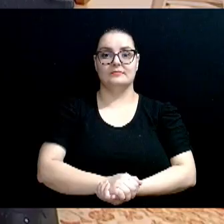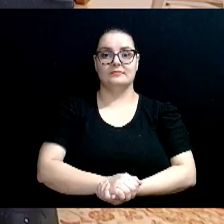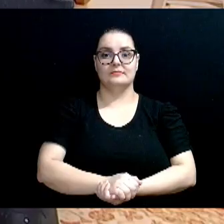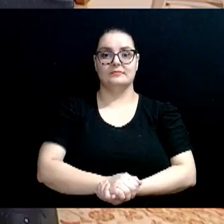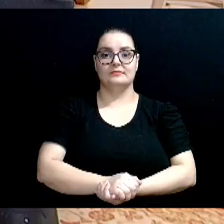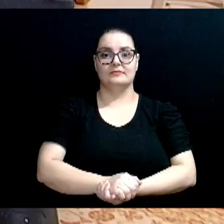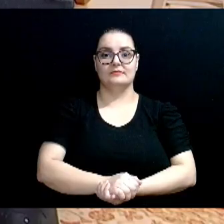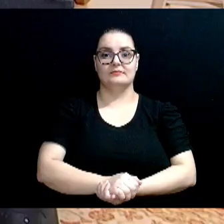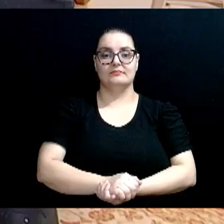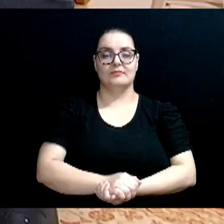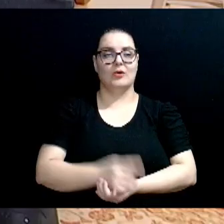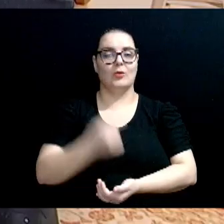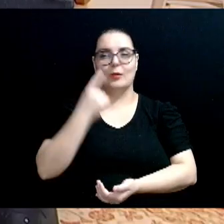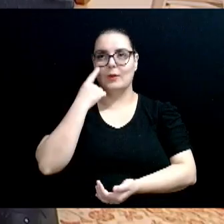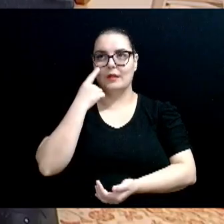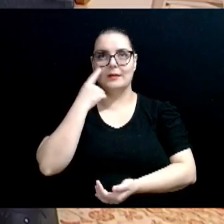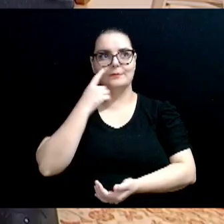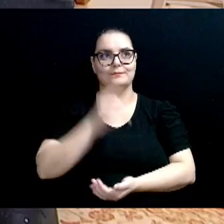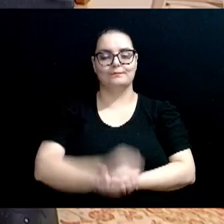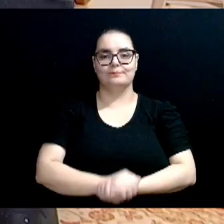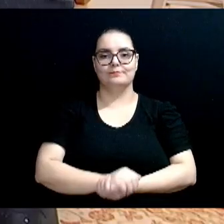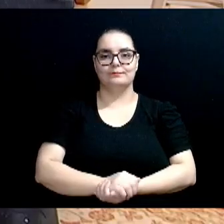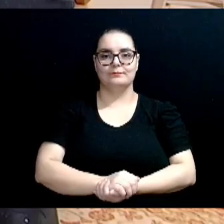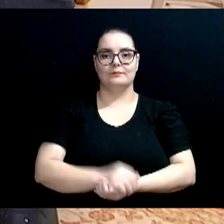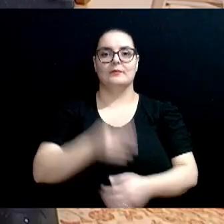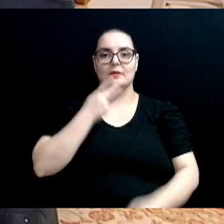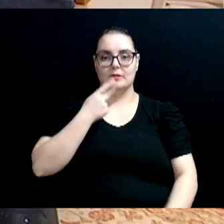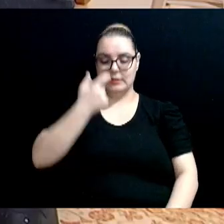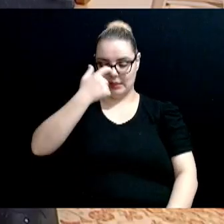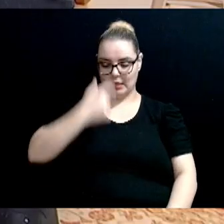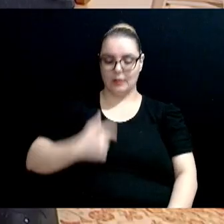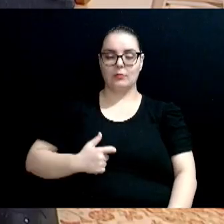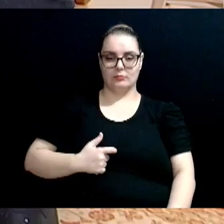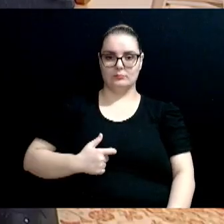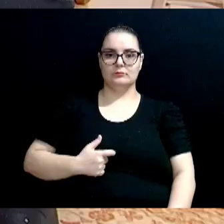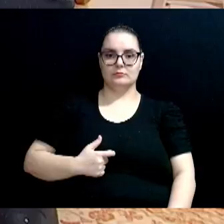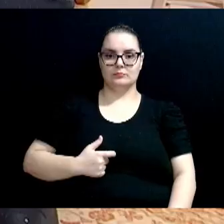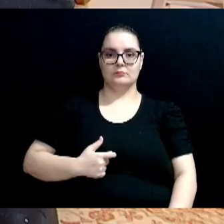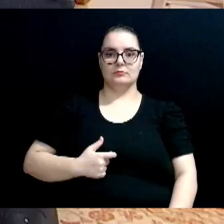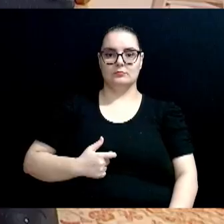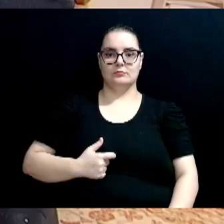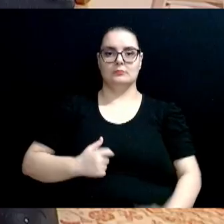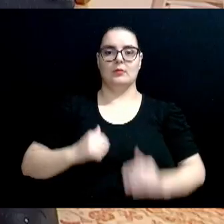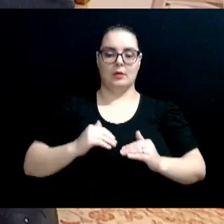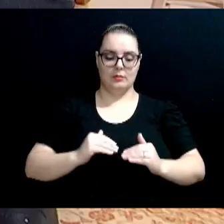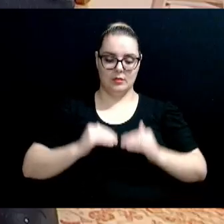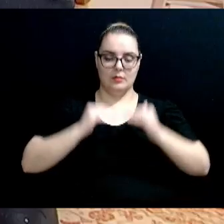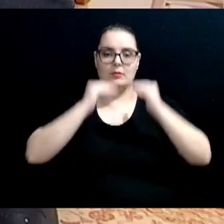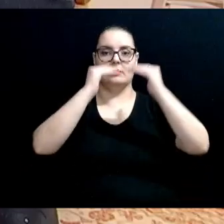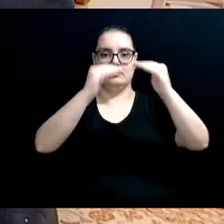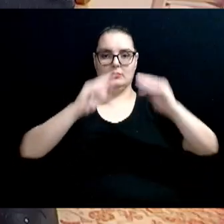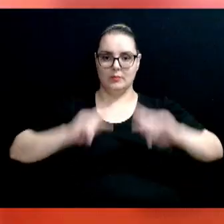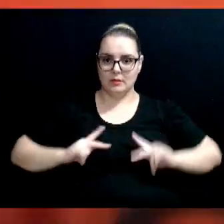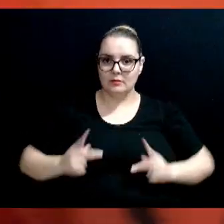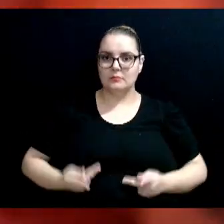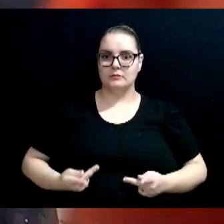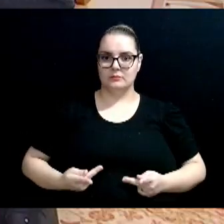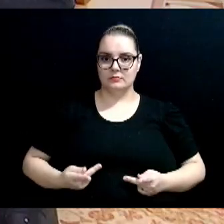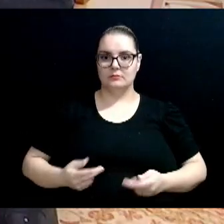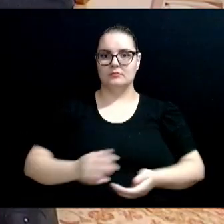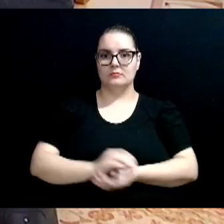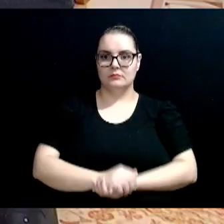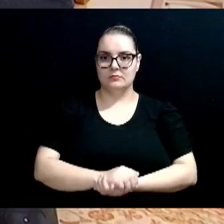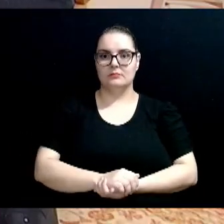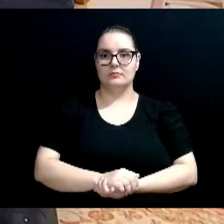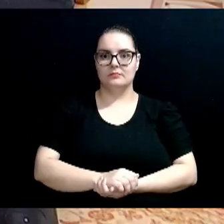Olha, eu digo que eu fui elevado a uma outra categoria de ser humano.